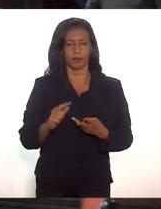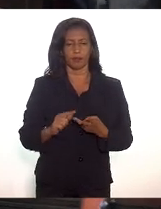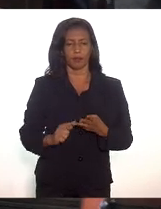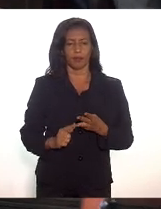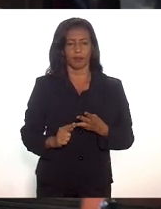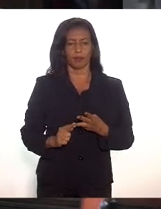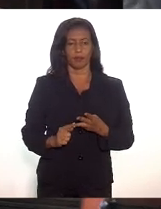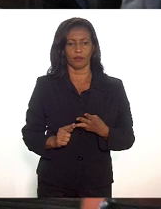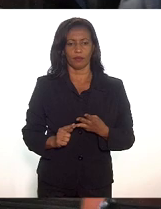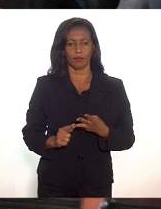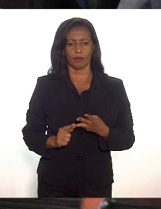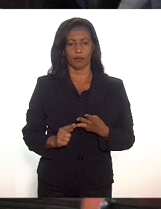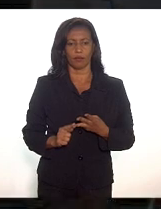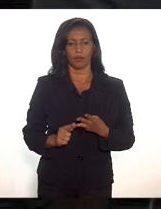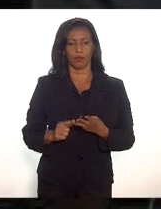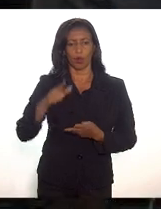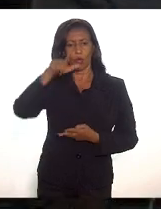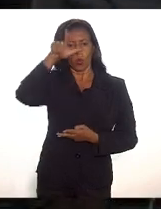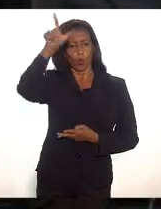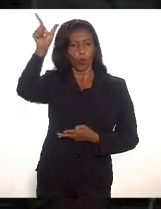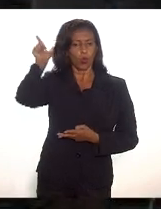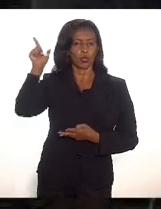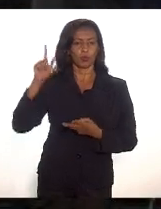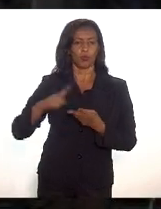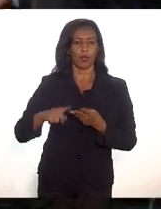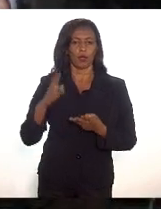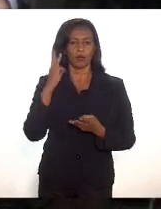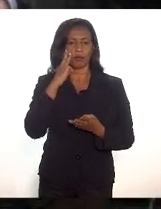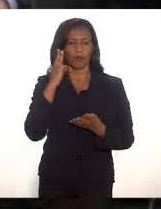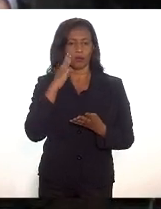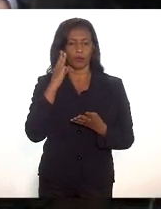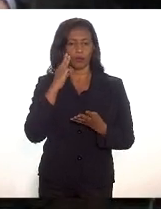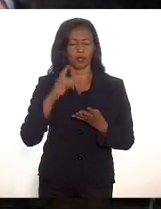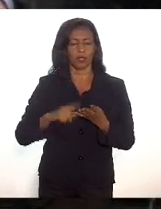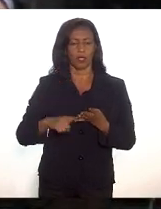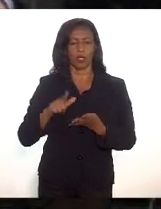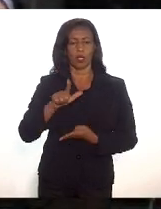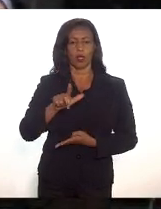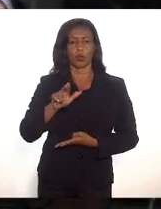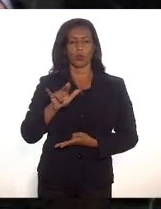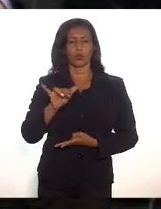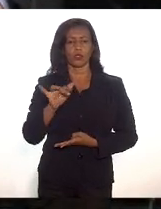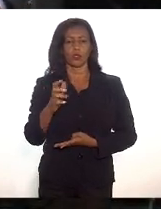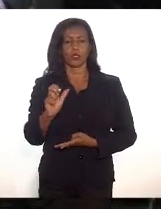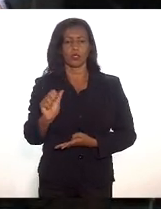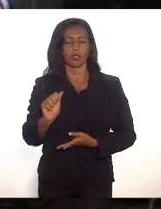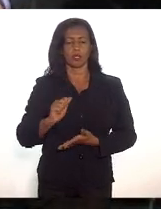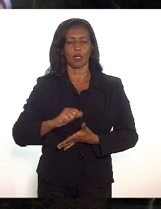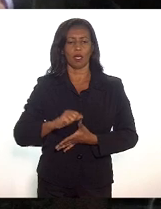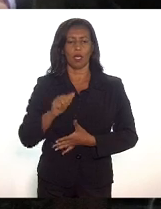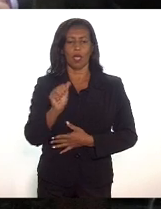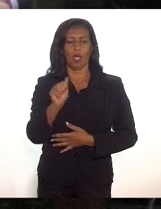perdão. Luiz Paulo, Renata, Valdec, Lucinha, Amorim,